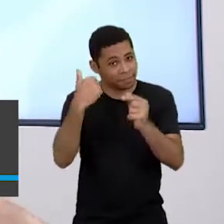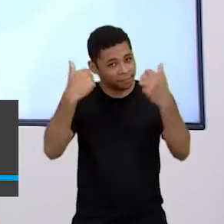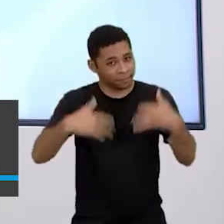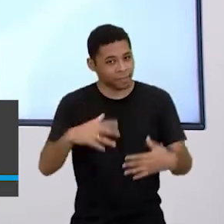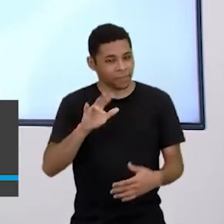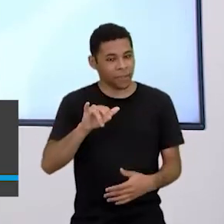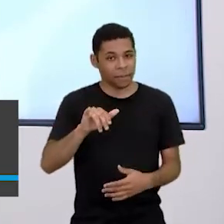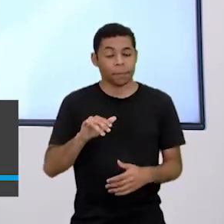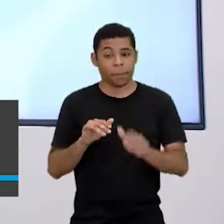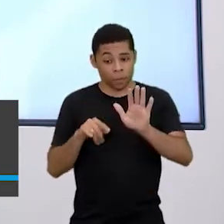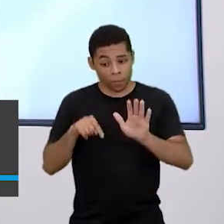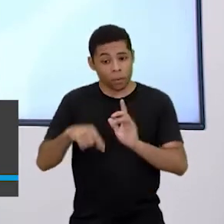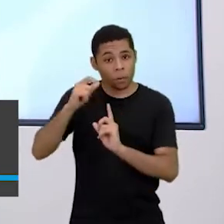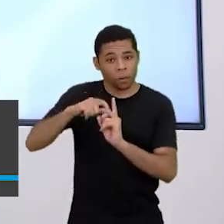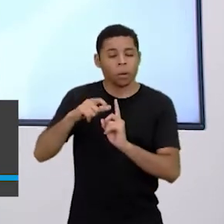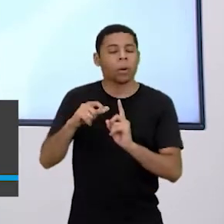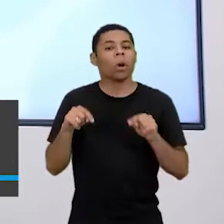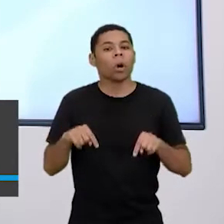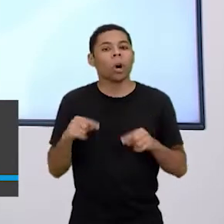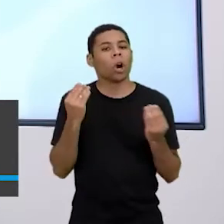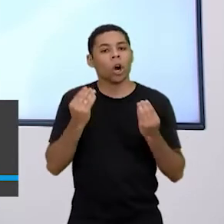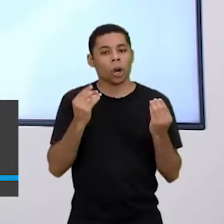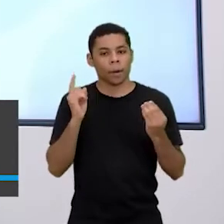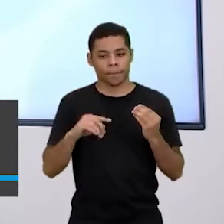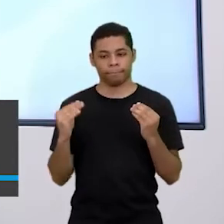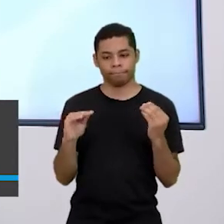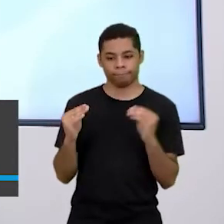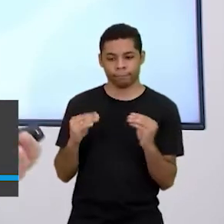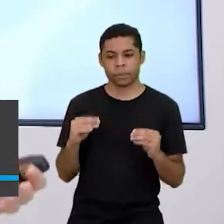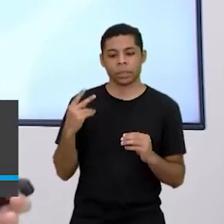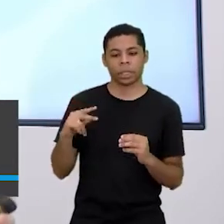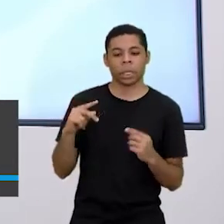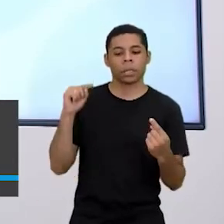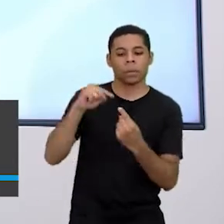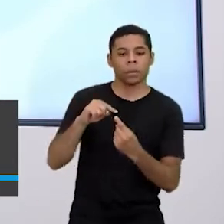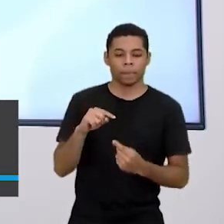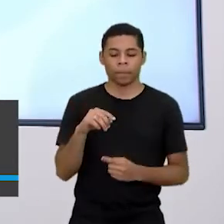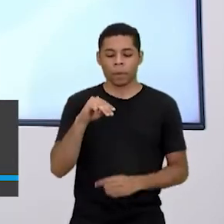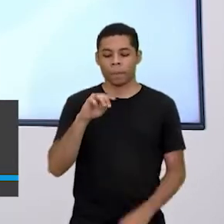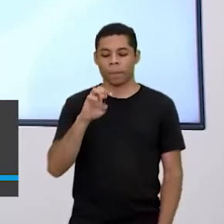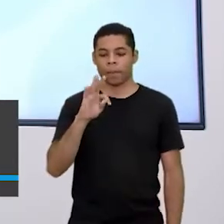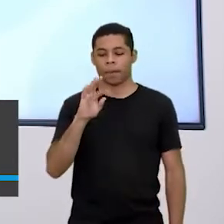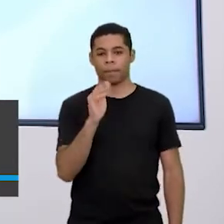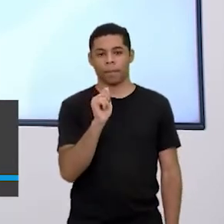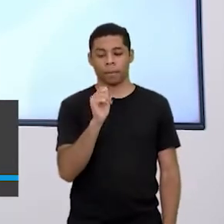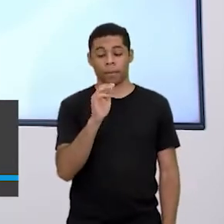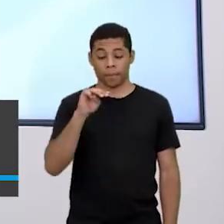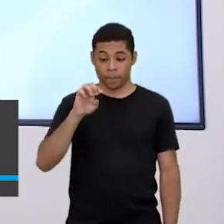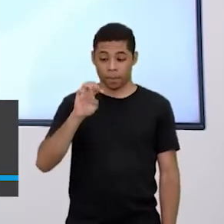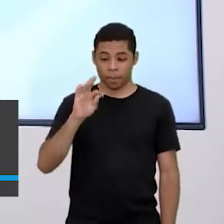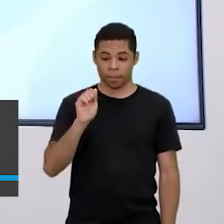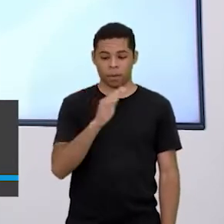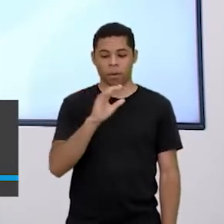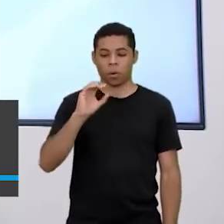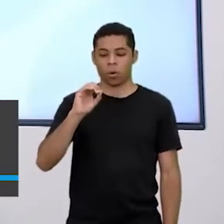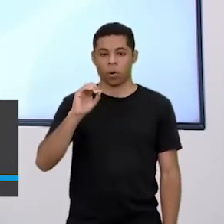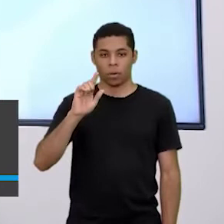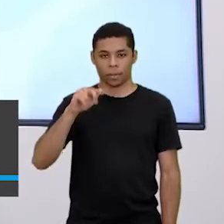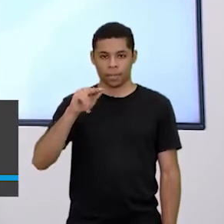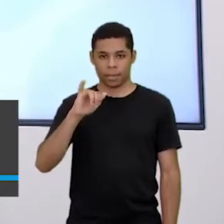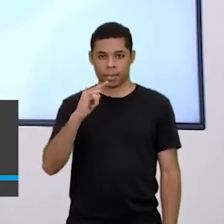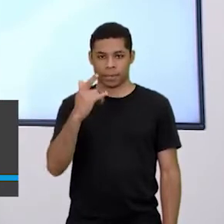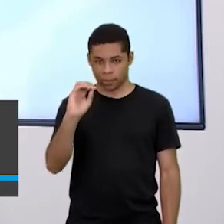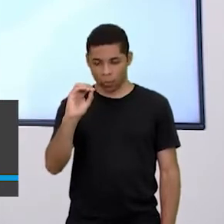a gente vai só fazer essa parte de metacognição. O que é metacognição? É você pensar